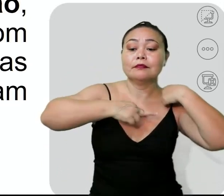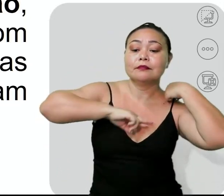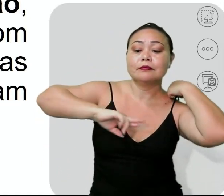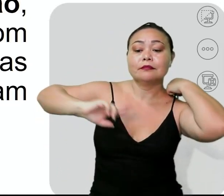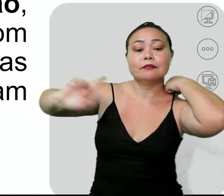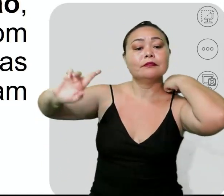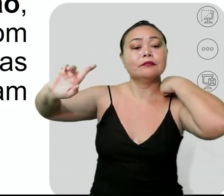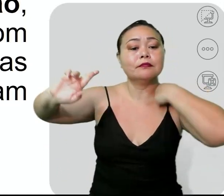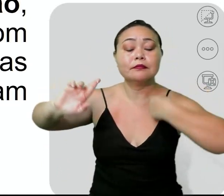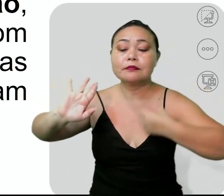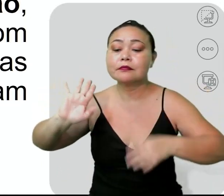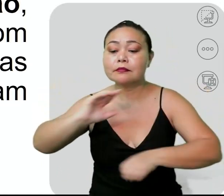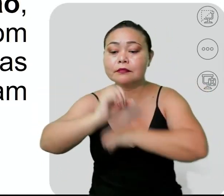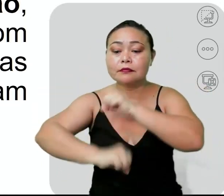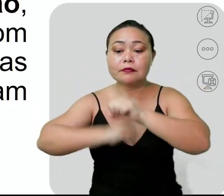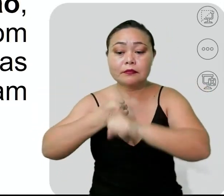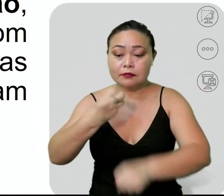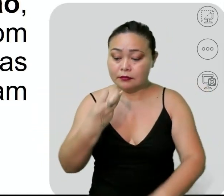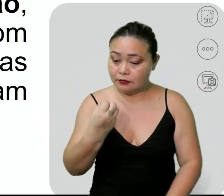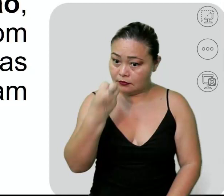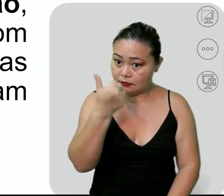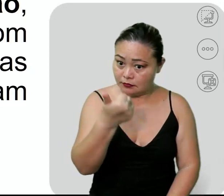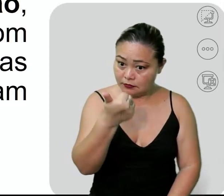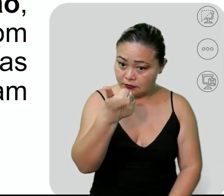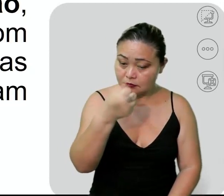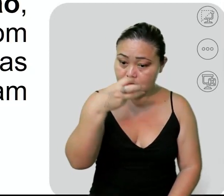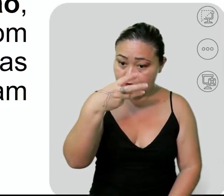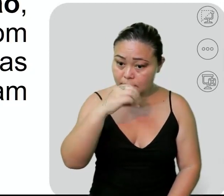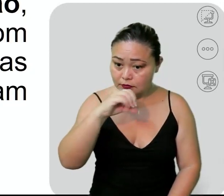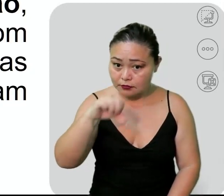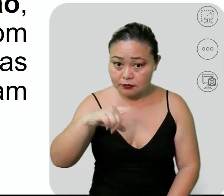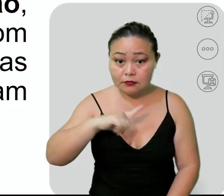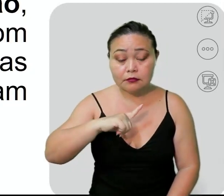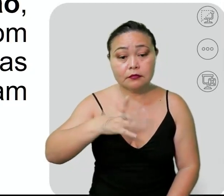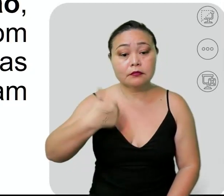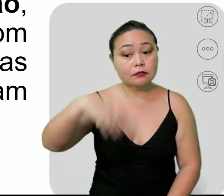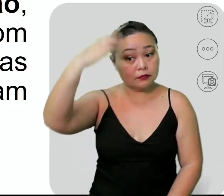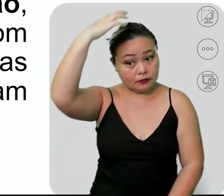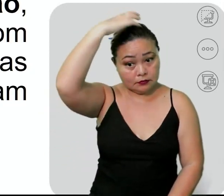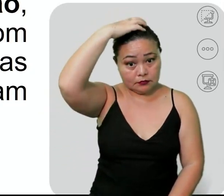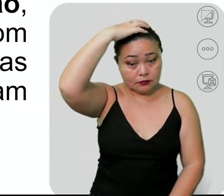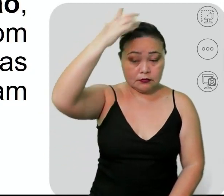No ano de 1309, o Papa Clemente V